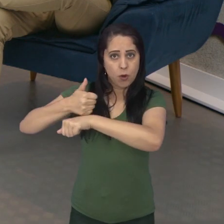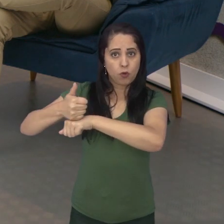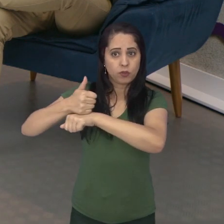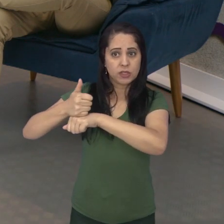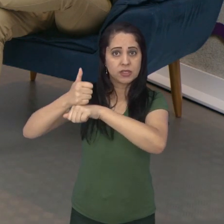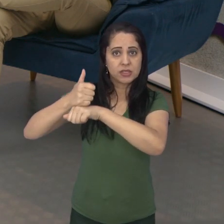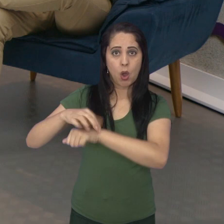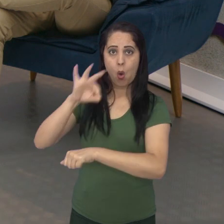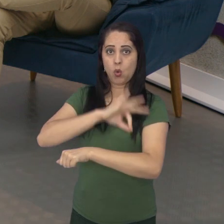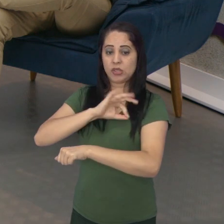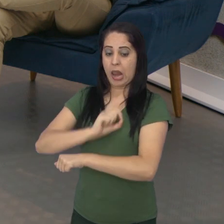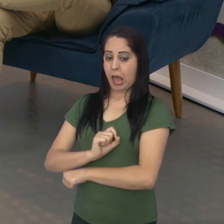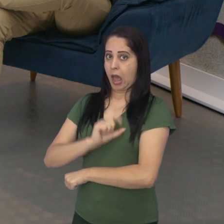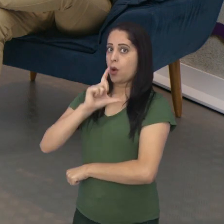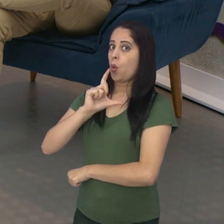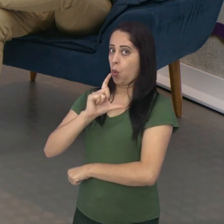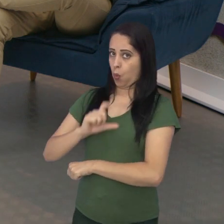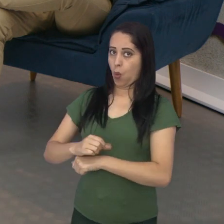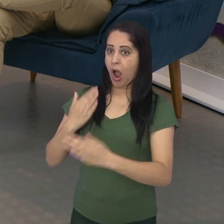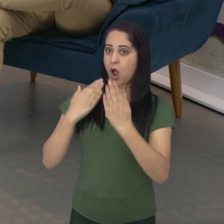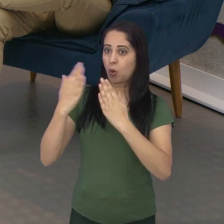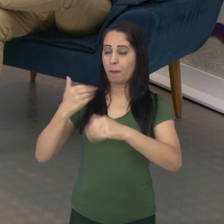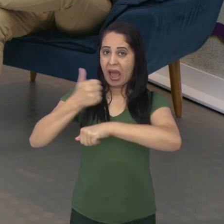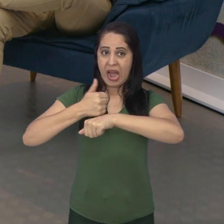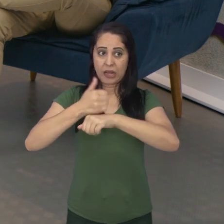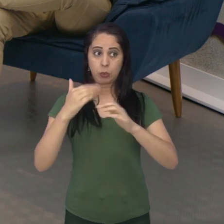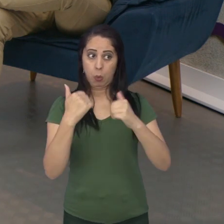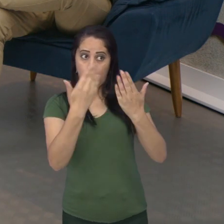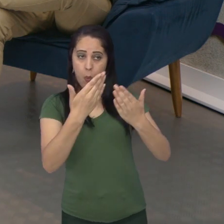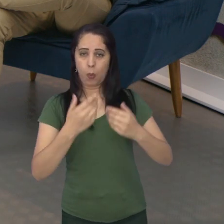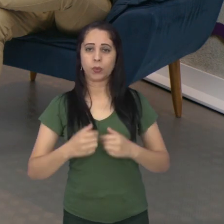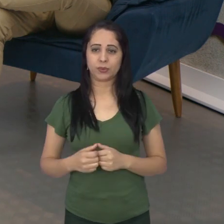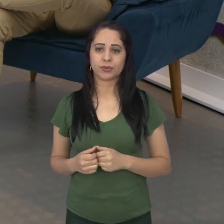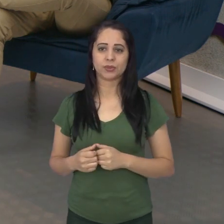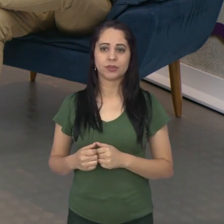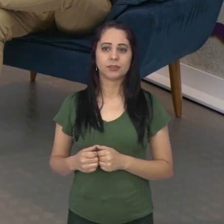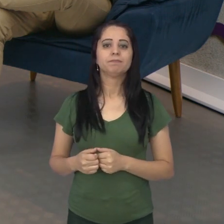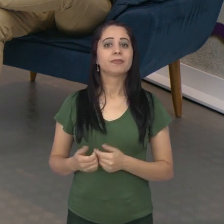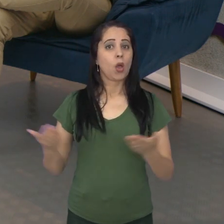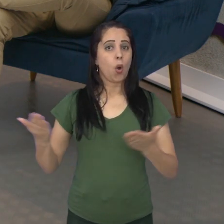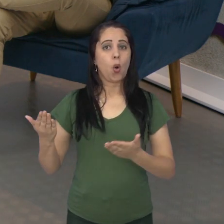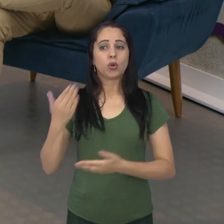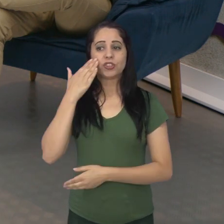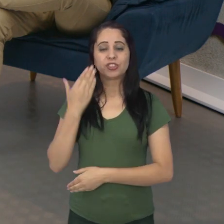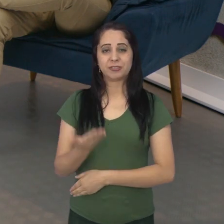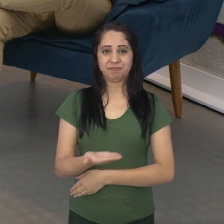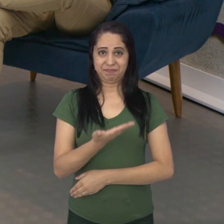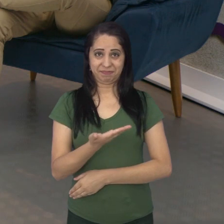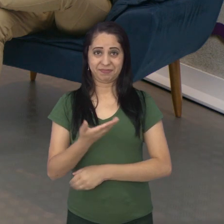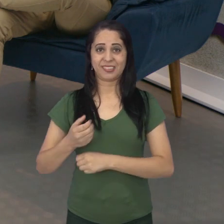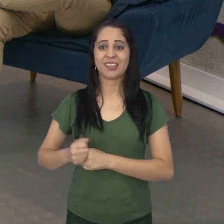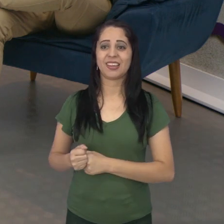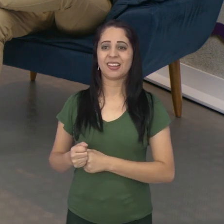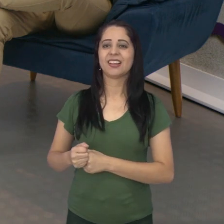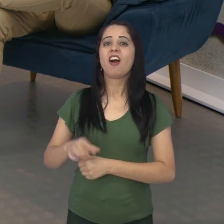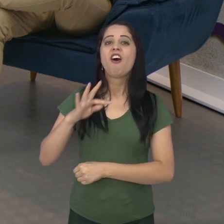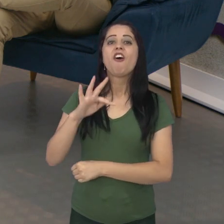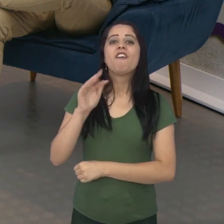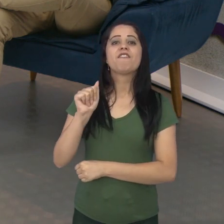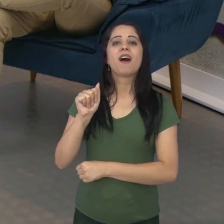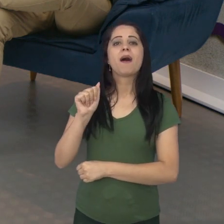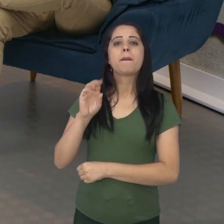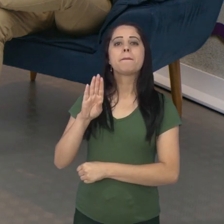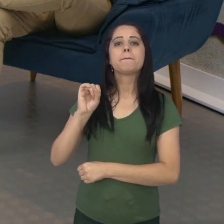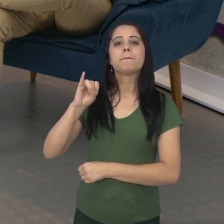registram os melhores salários entre os profissionais de nível superior. Hoje, quem nos ajuda a entender melhor essa realidade é a